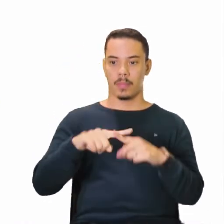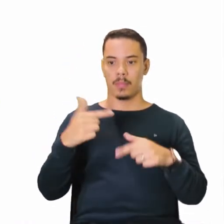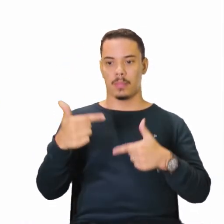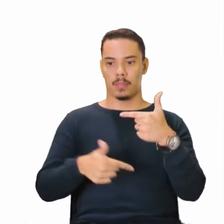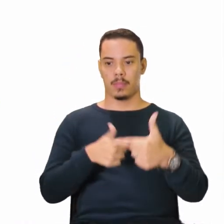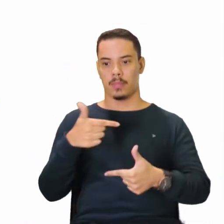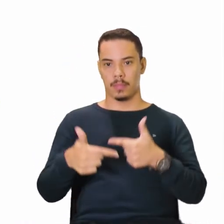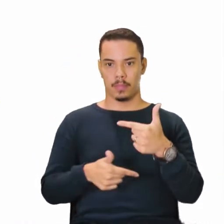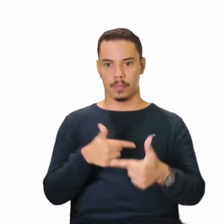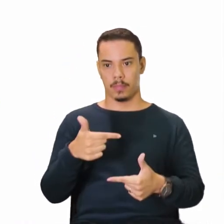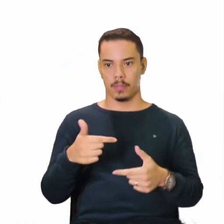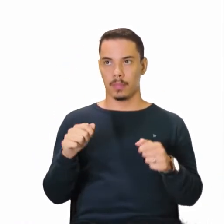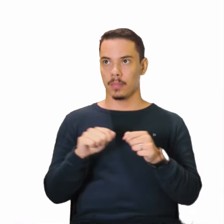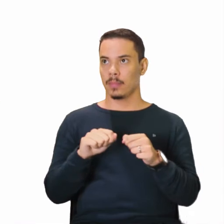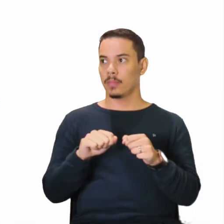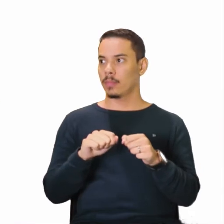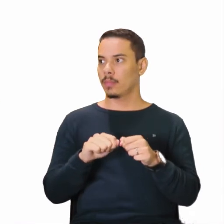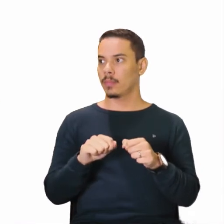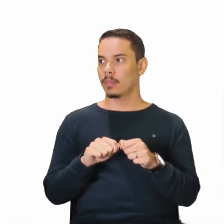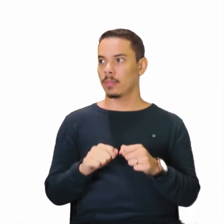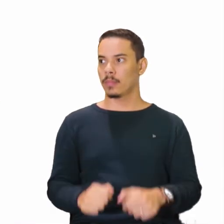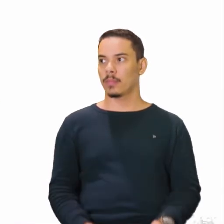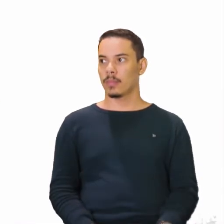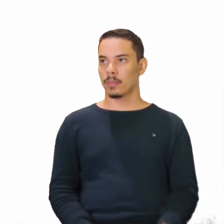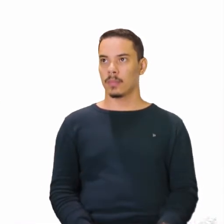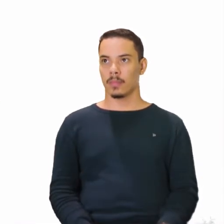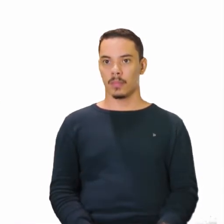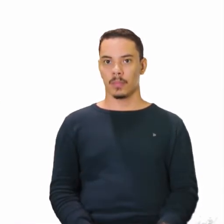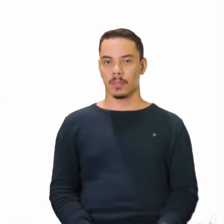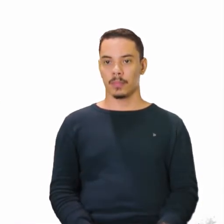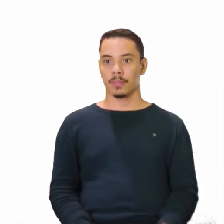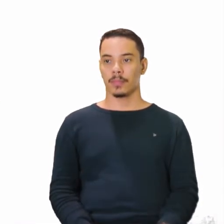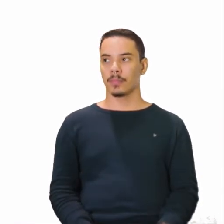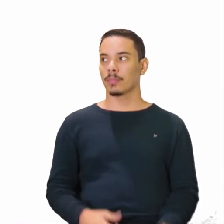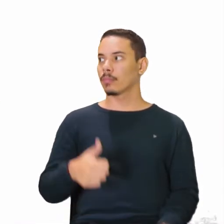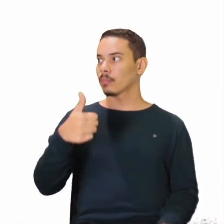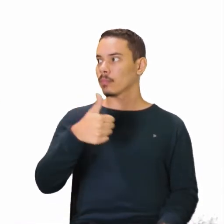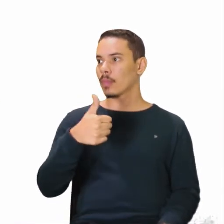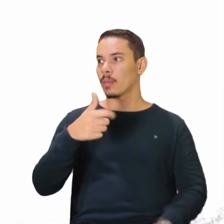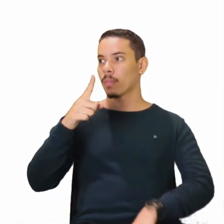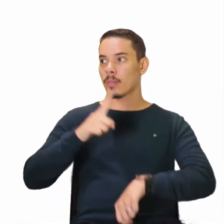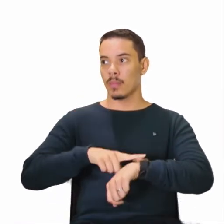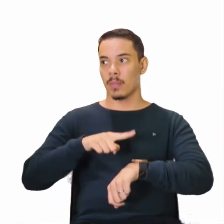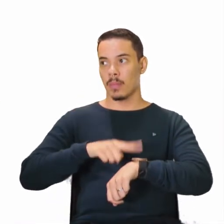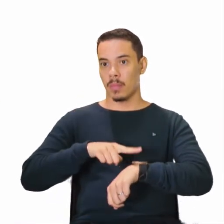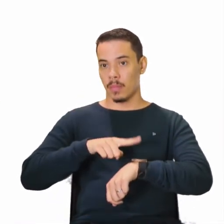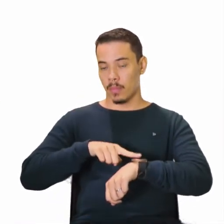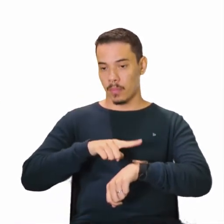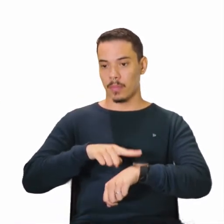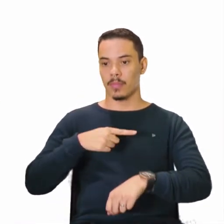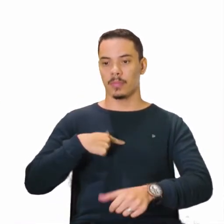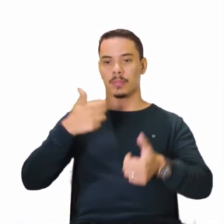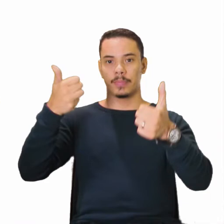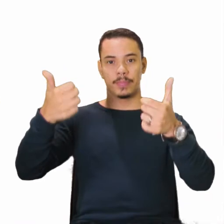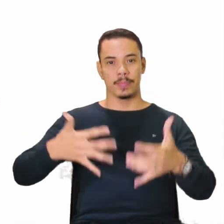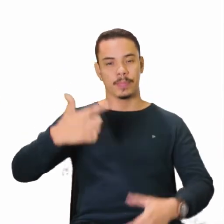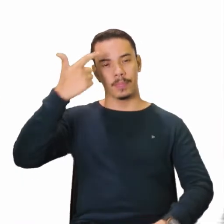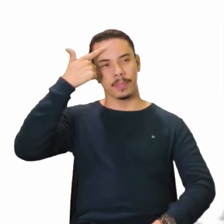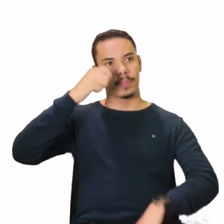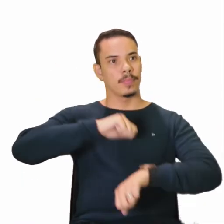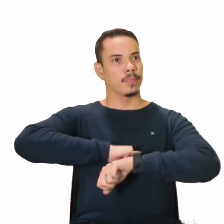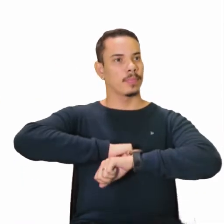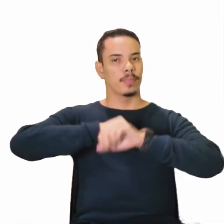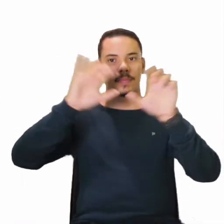trabalho a fazer. Ok. Então, primeiro momento, vamos aqui deixar claro o